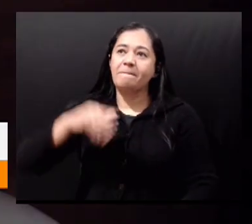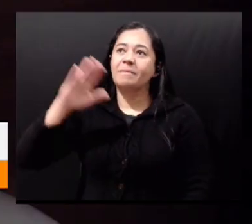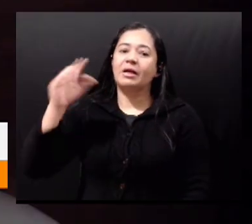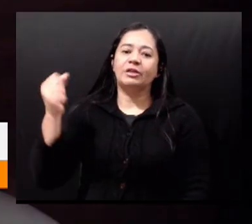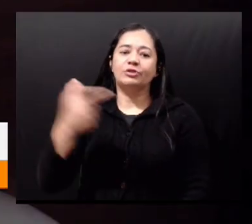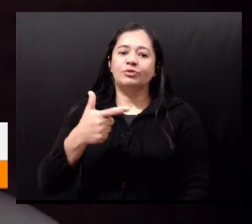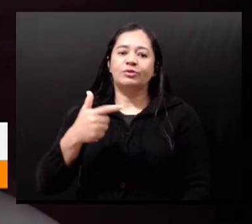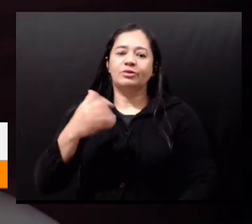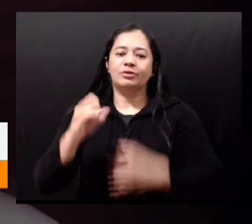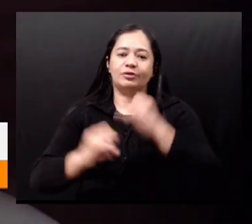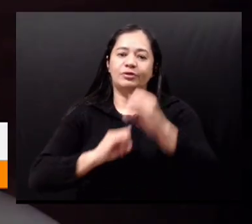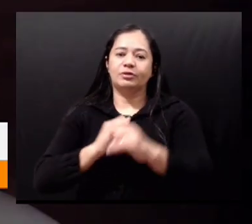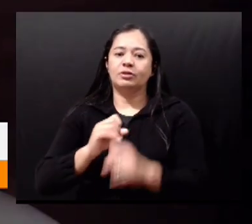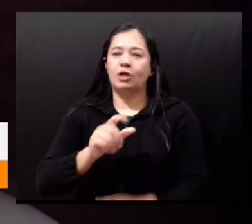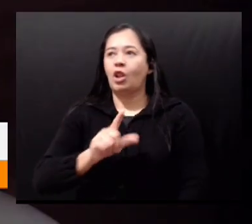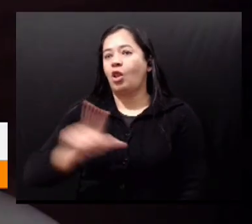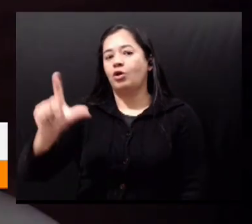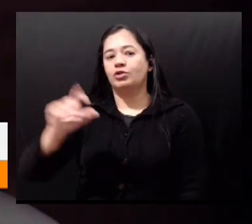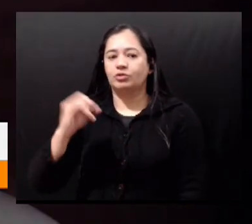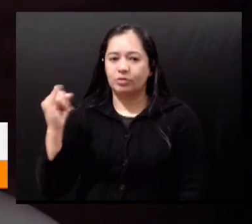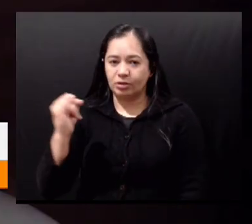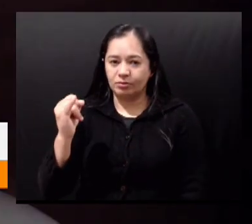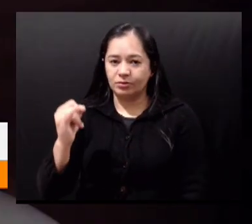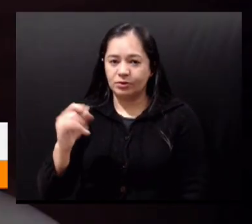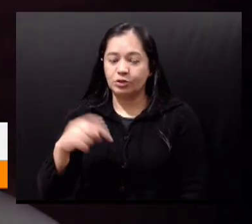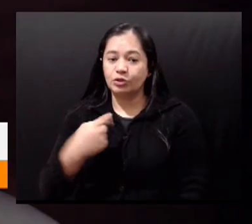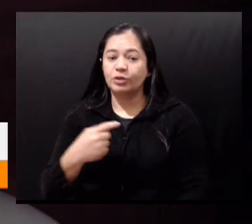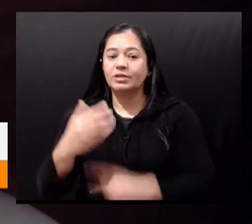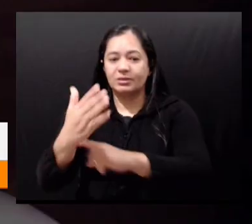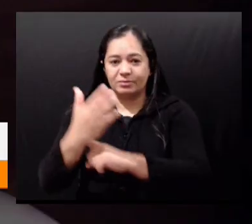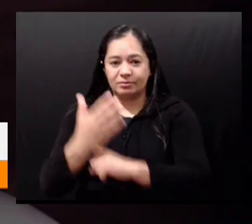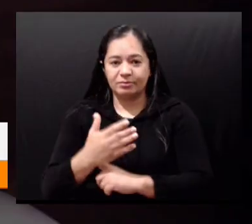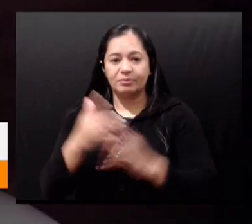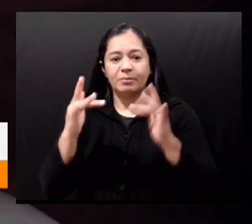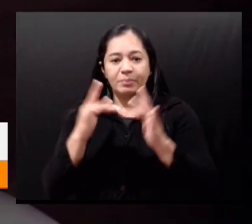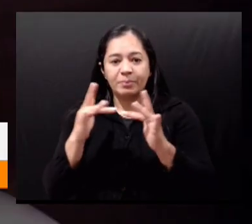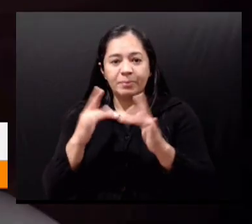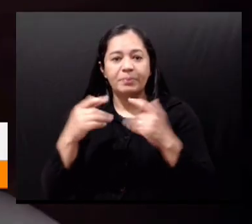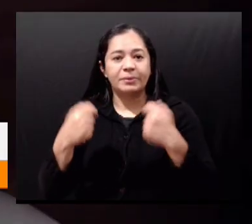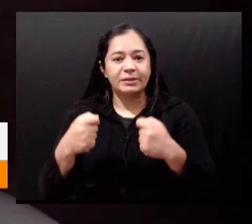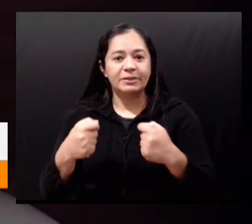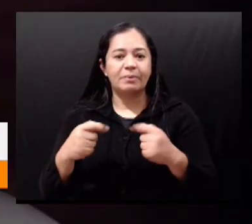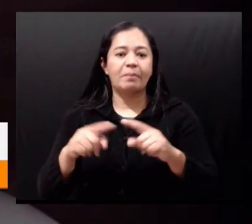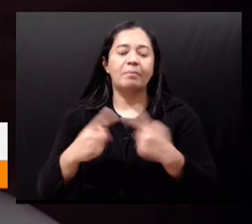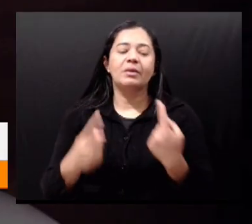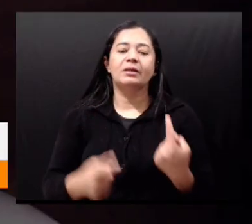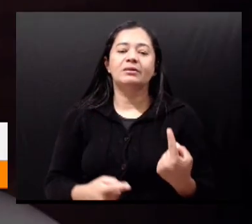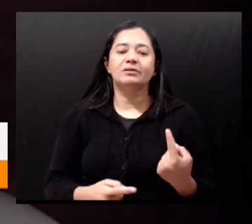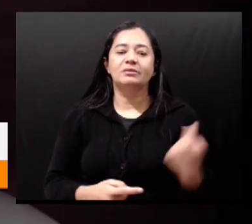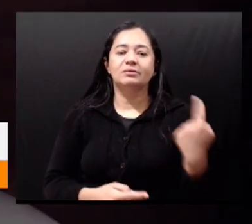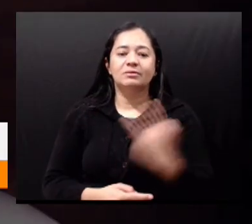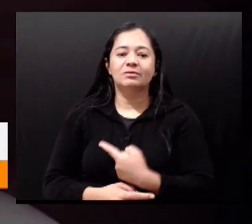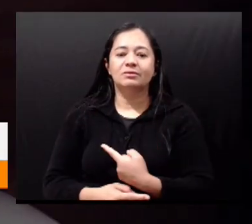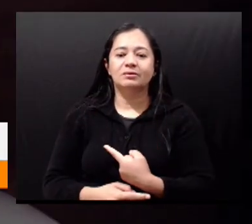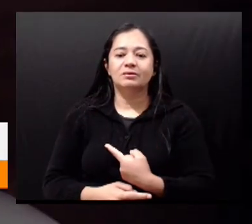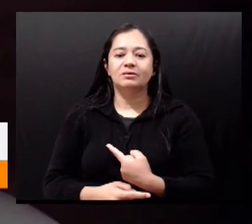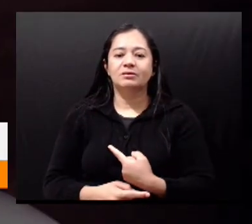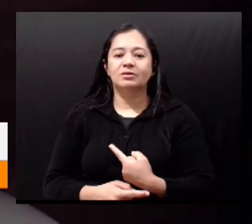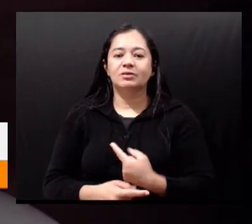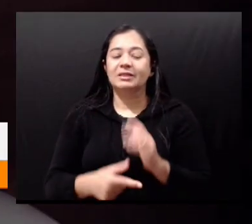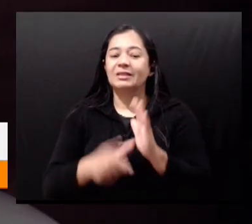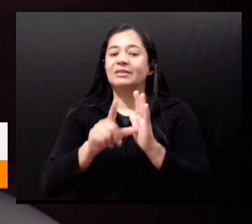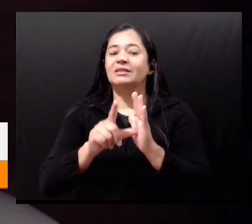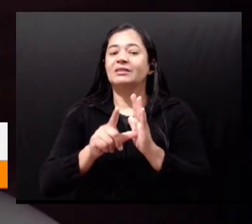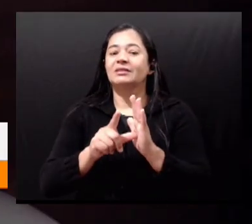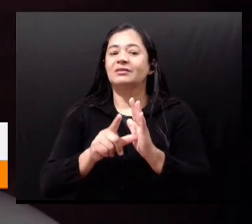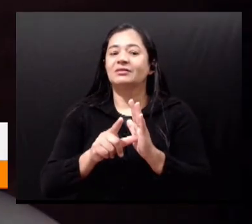lógico que é muito importante. Sim. E a gente precisa estar em contato com o digital. Mas a gente precisa, antes disso, de ter e ser uma